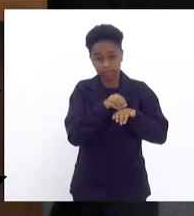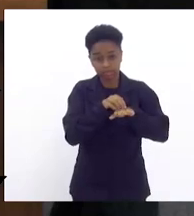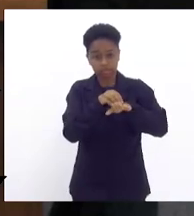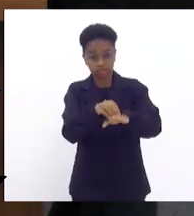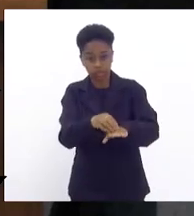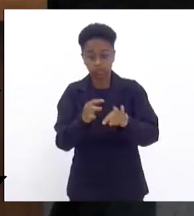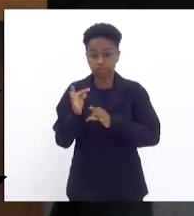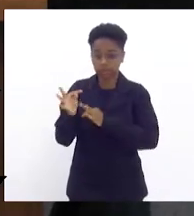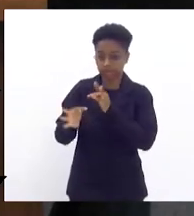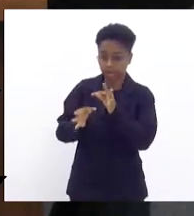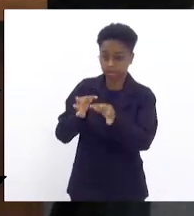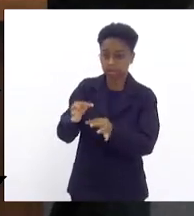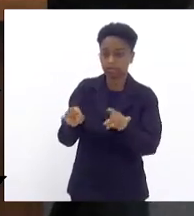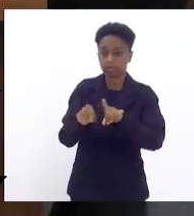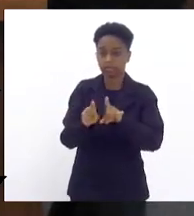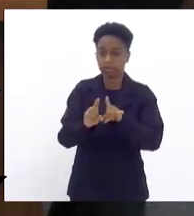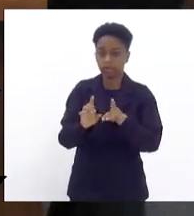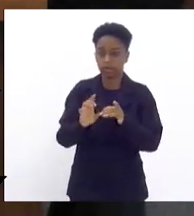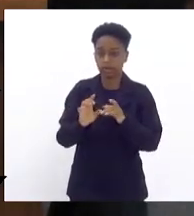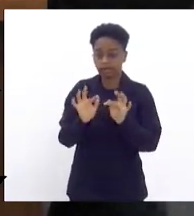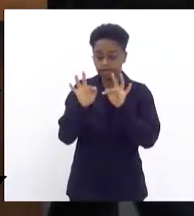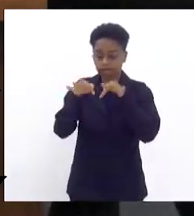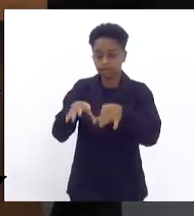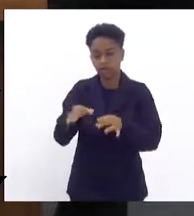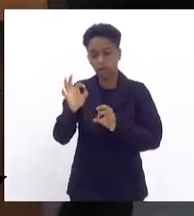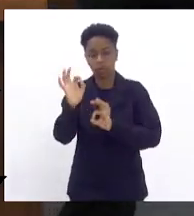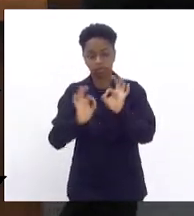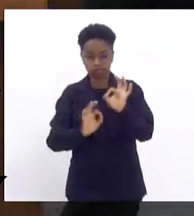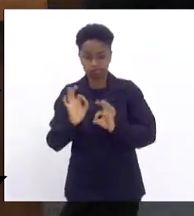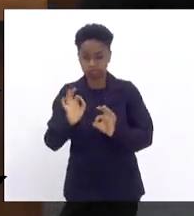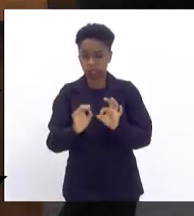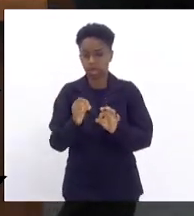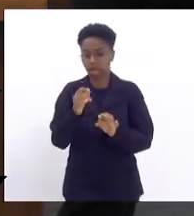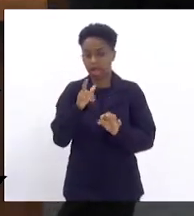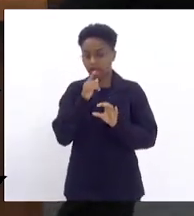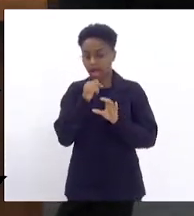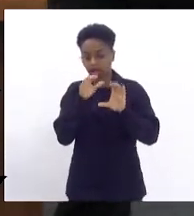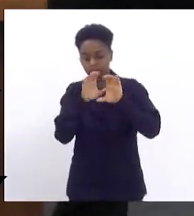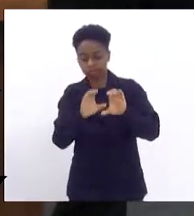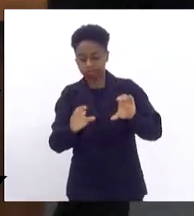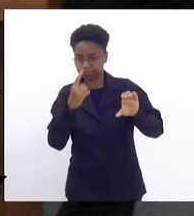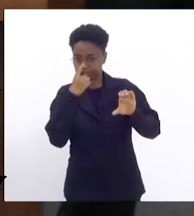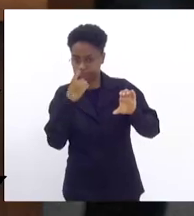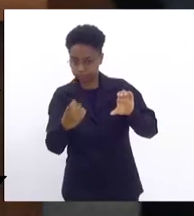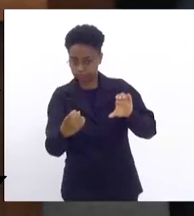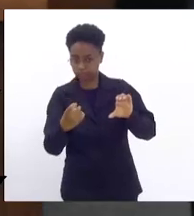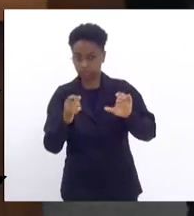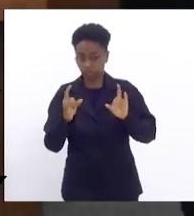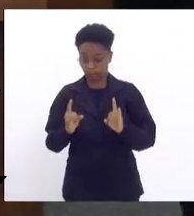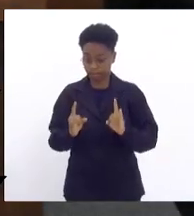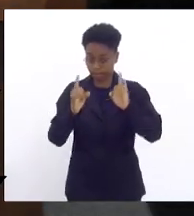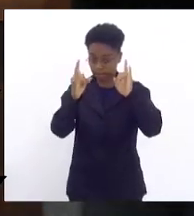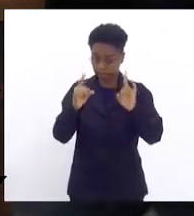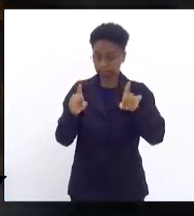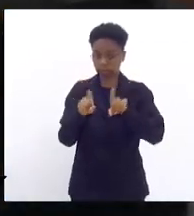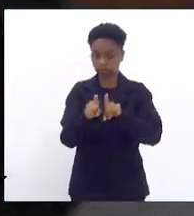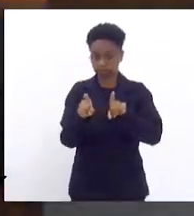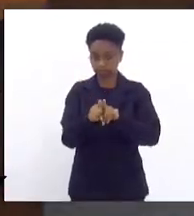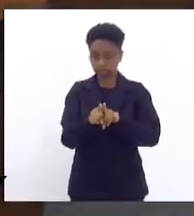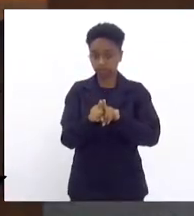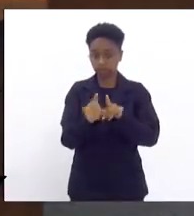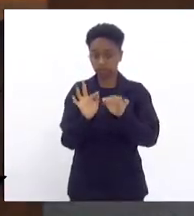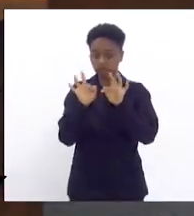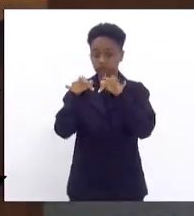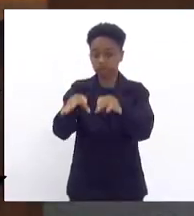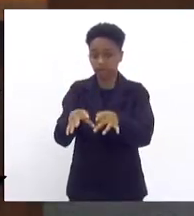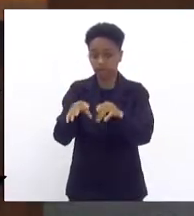tratamento e disposição final adequada do esgoto sanitário, desde as ligações prediais até o seu lançamento final